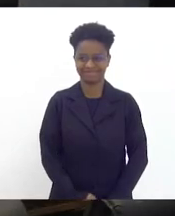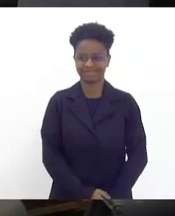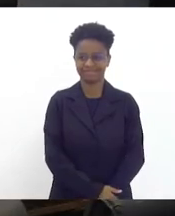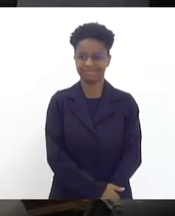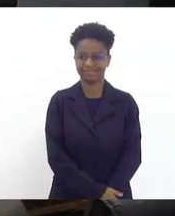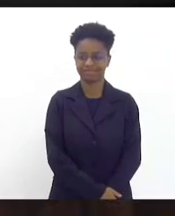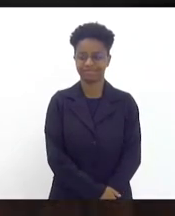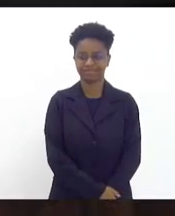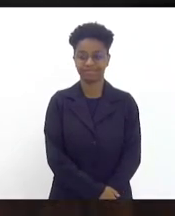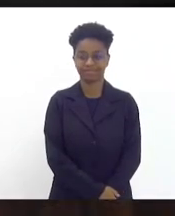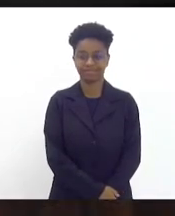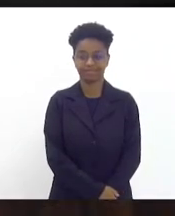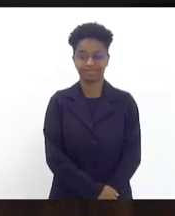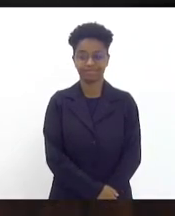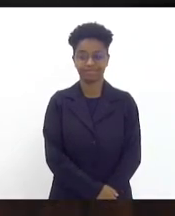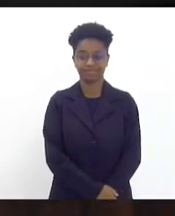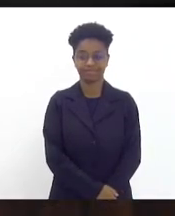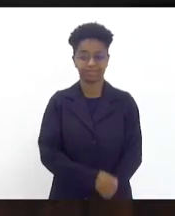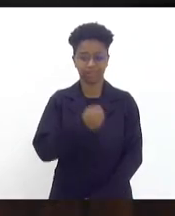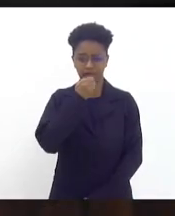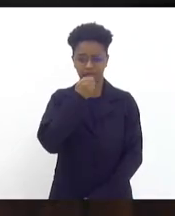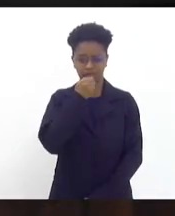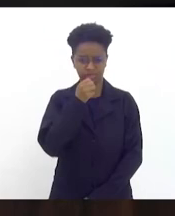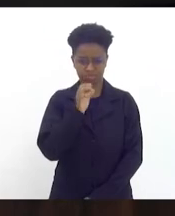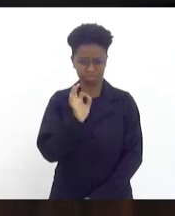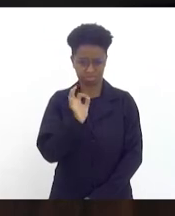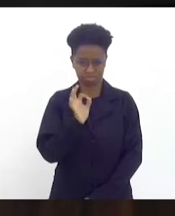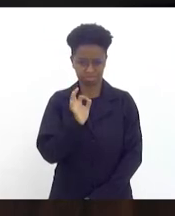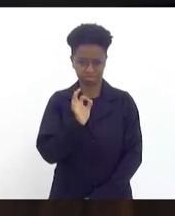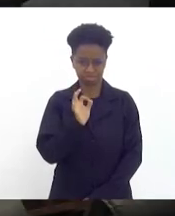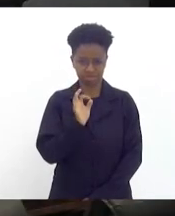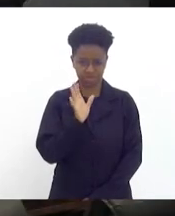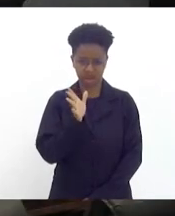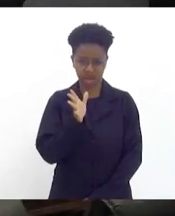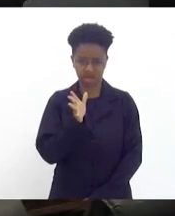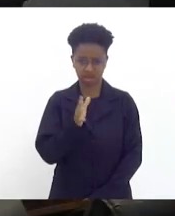Presidente Luiz Paulo não tá ligado tá ligado já presidente